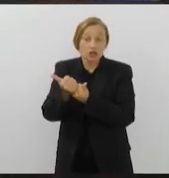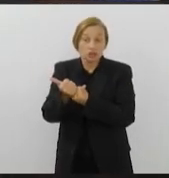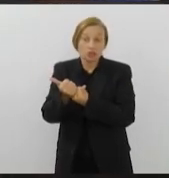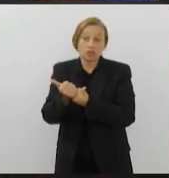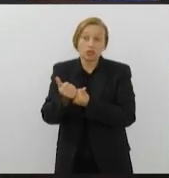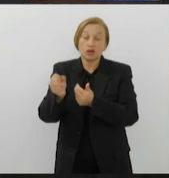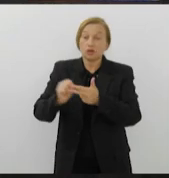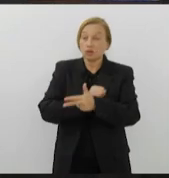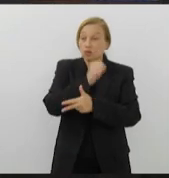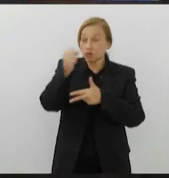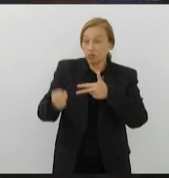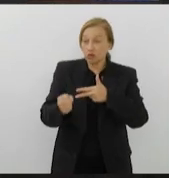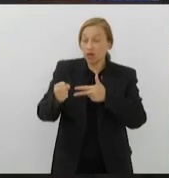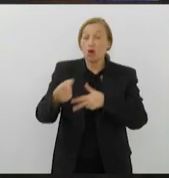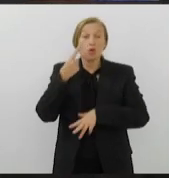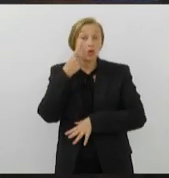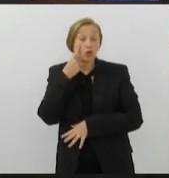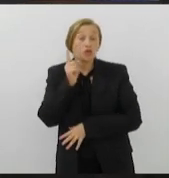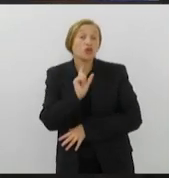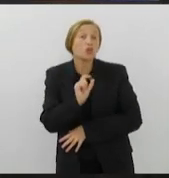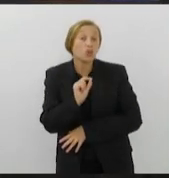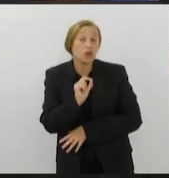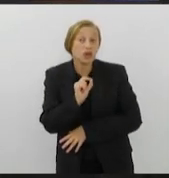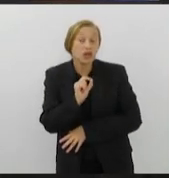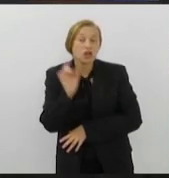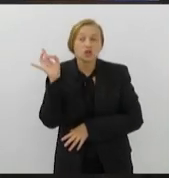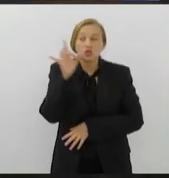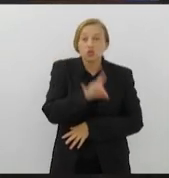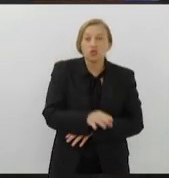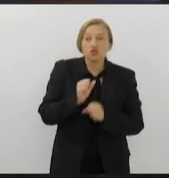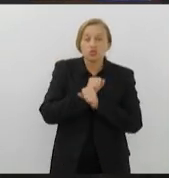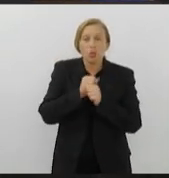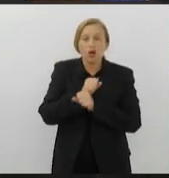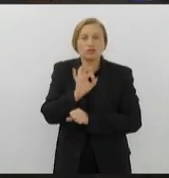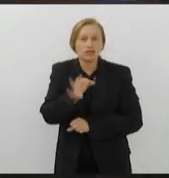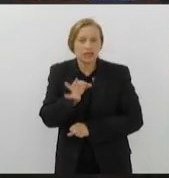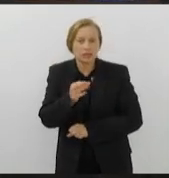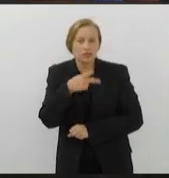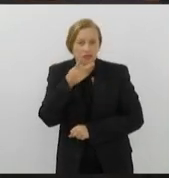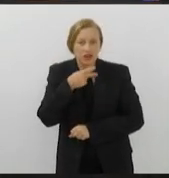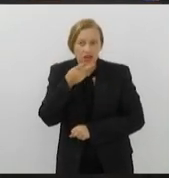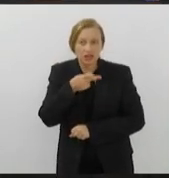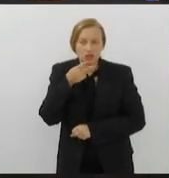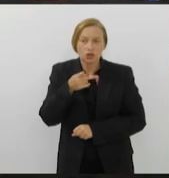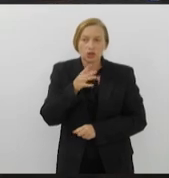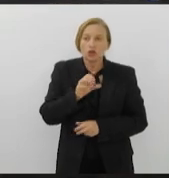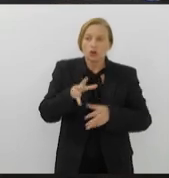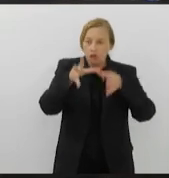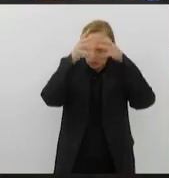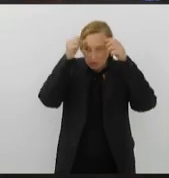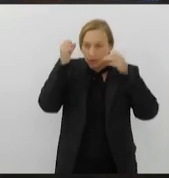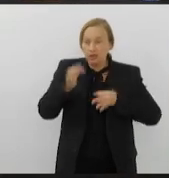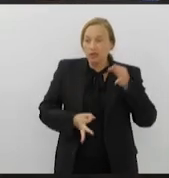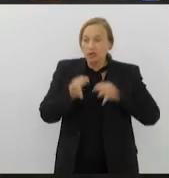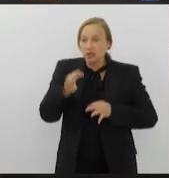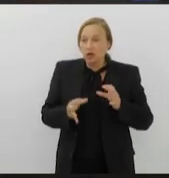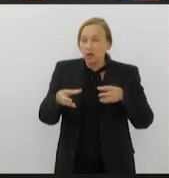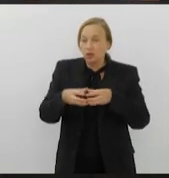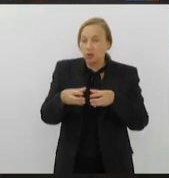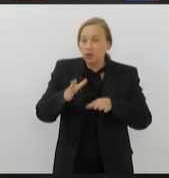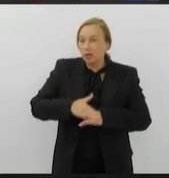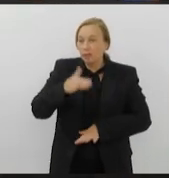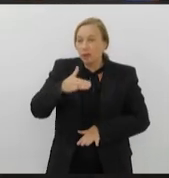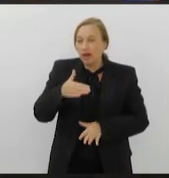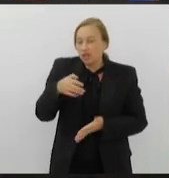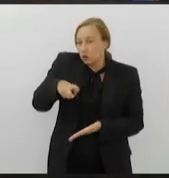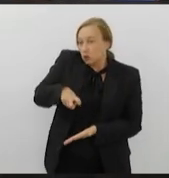E o que eu estou vendo, no último ano, precisamente falando, o Tribunal de Contas é o órgão que mais tem punido